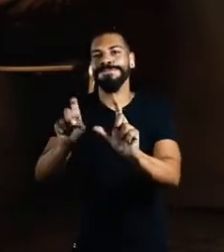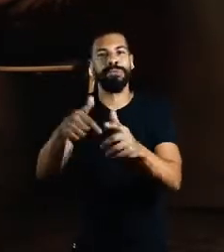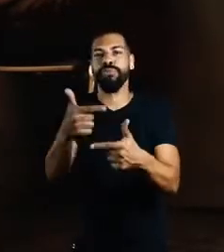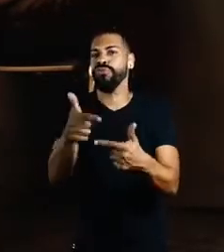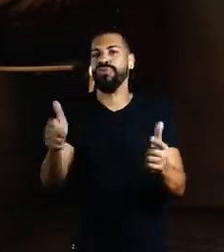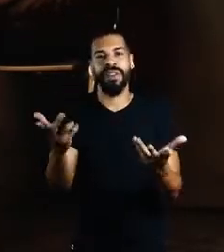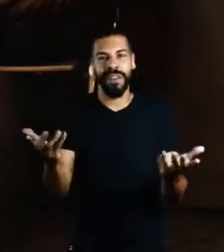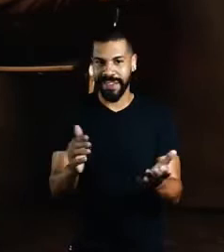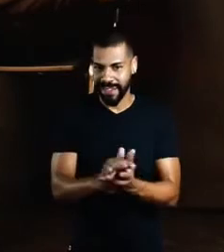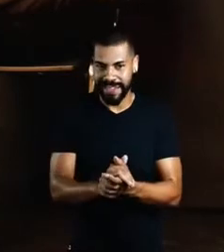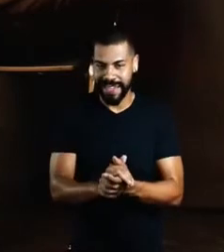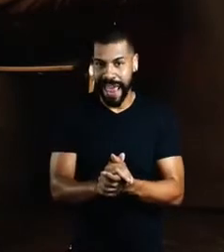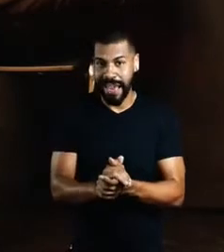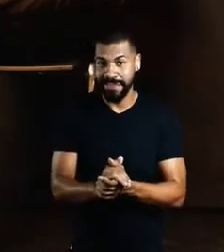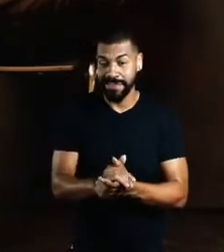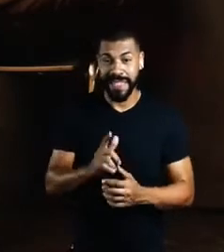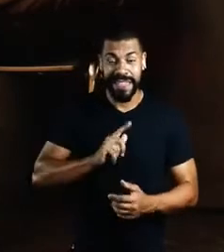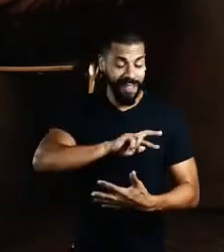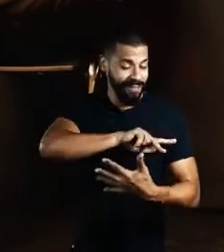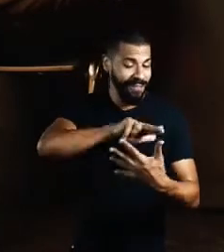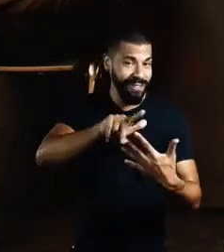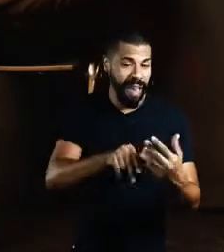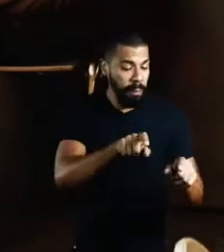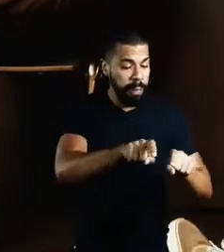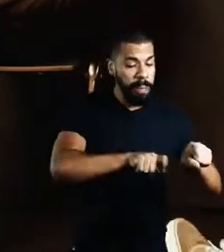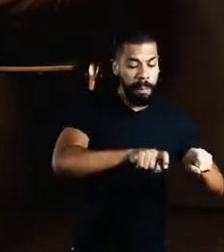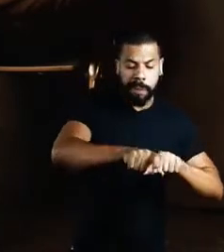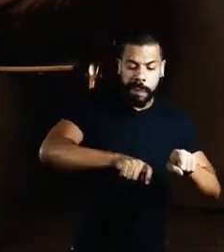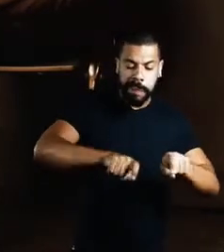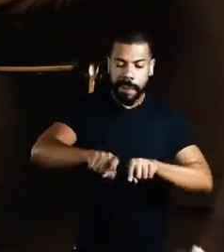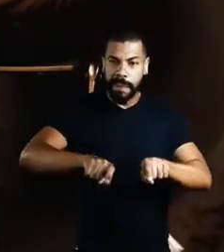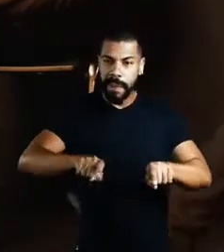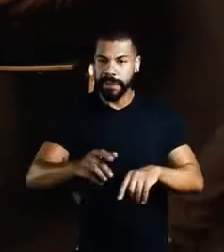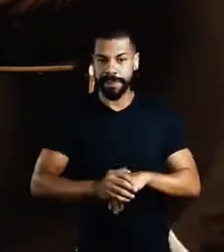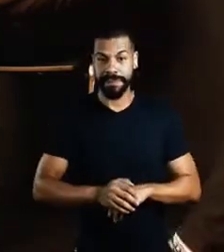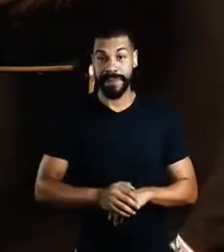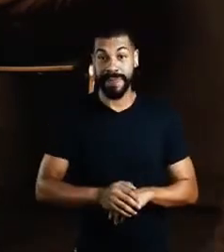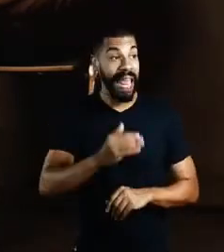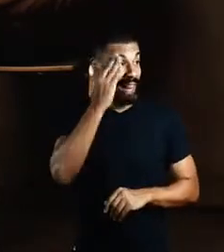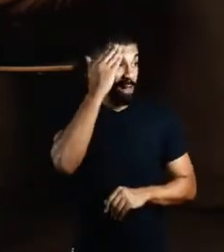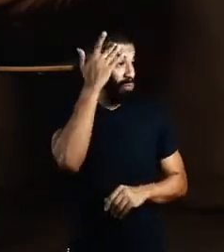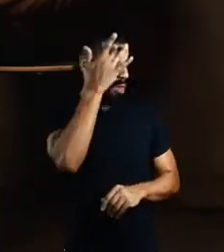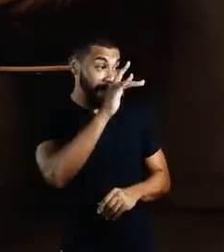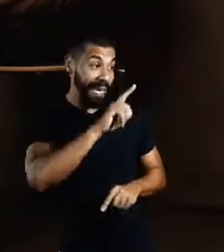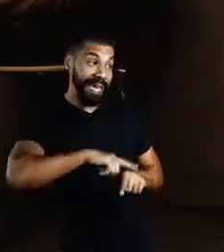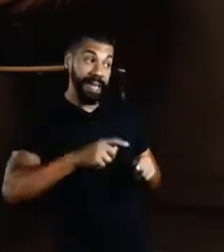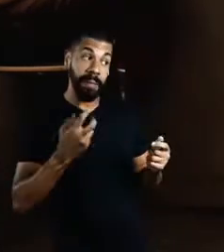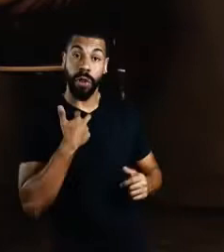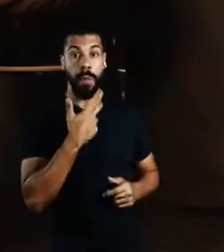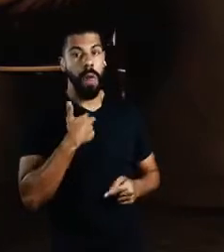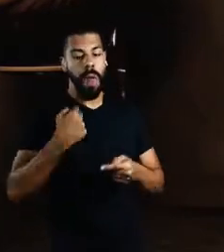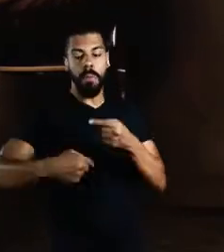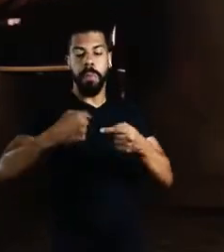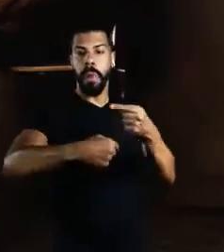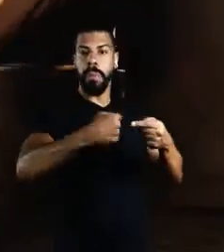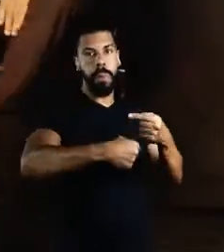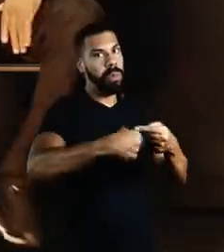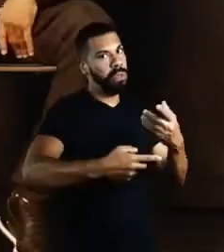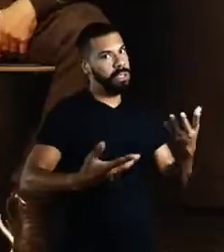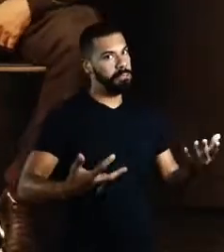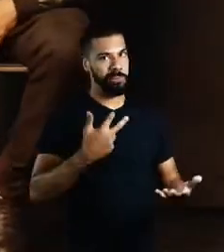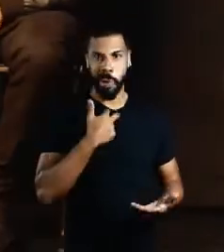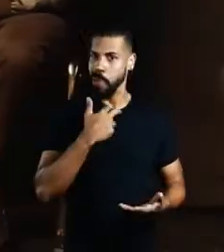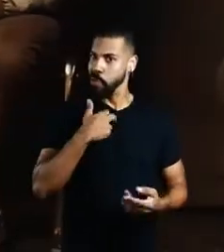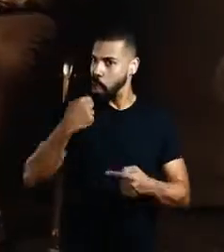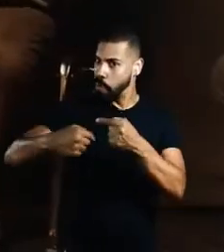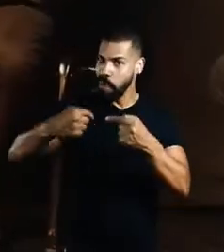tinha um sampler lá que a gente não sabia usar, que o Dudu Marotti prestou pra gente. Não sabia e não podia usar também. É, entendeu, meu?